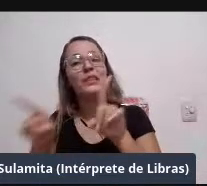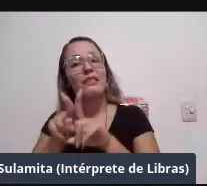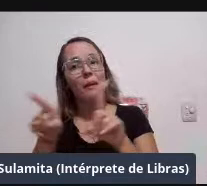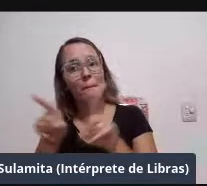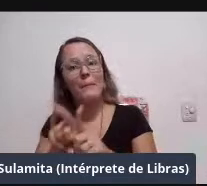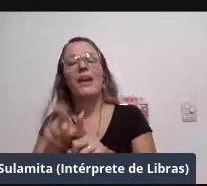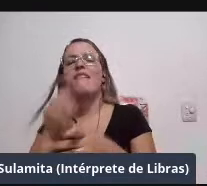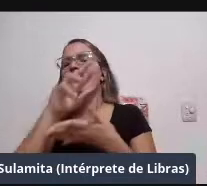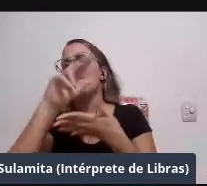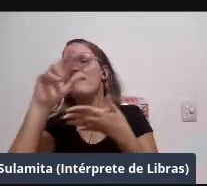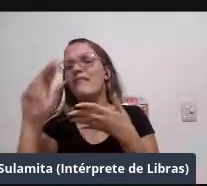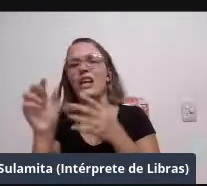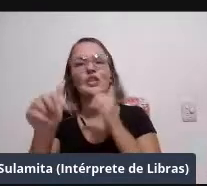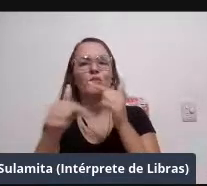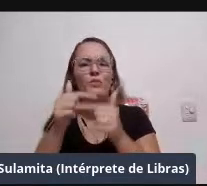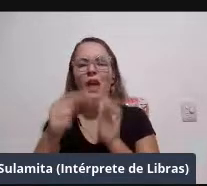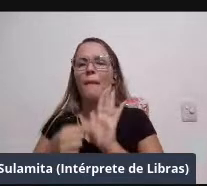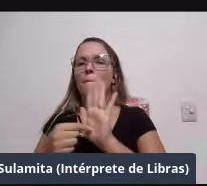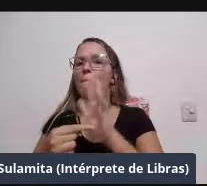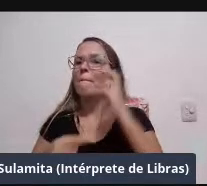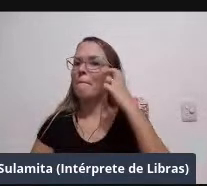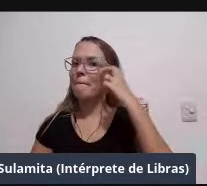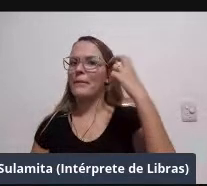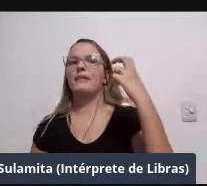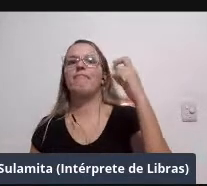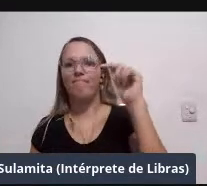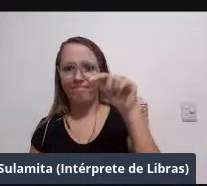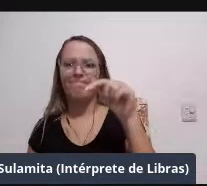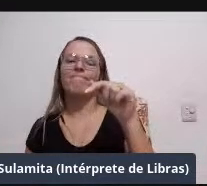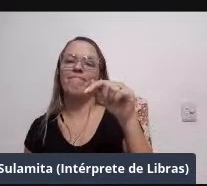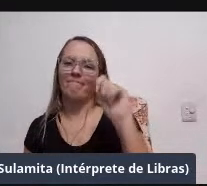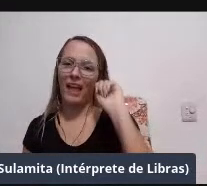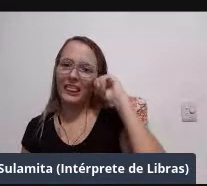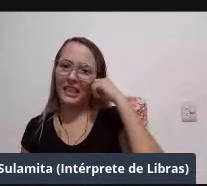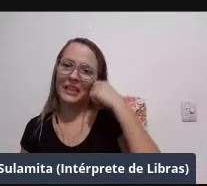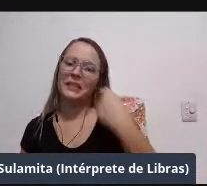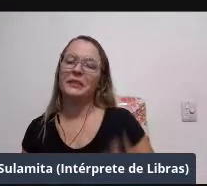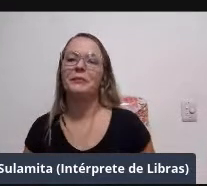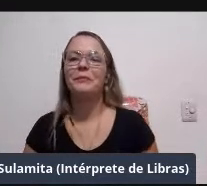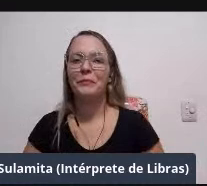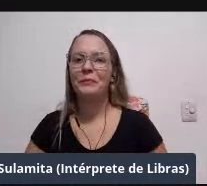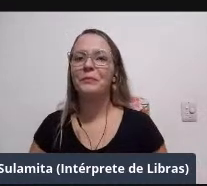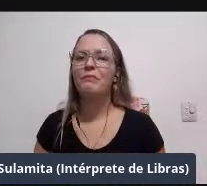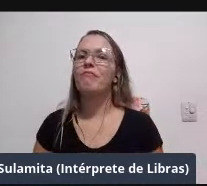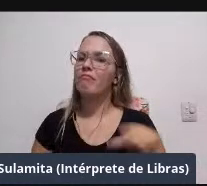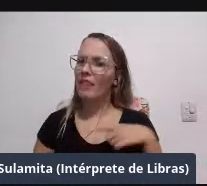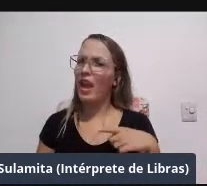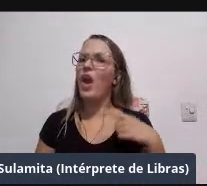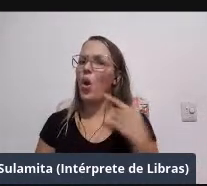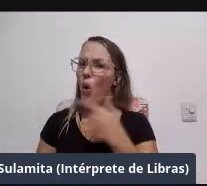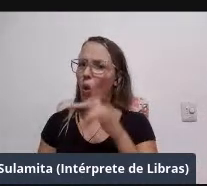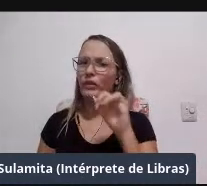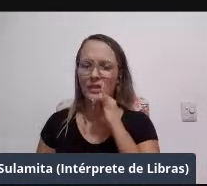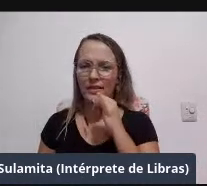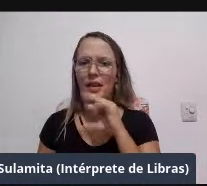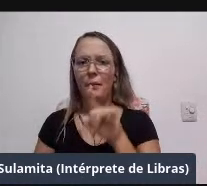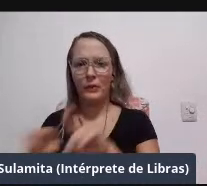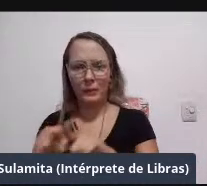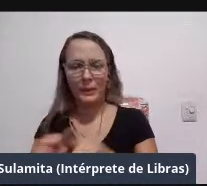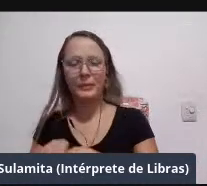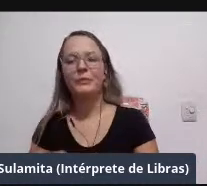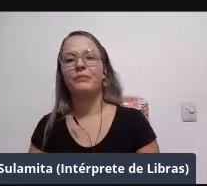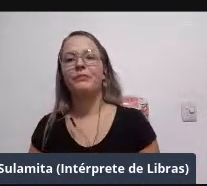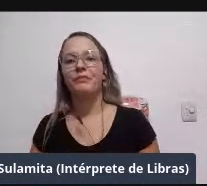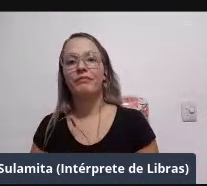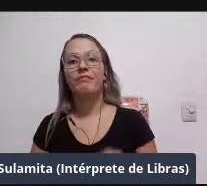dessas professoras intelectuais negras. Pode passar, por favor. Tem outras, eu dei aqui uns exemplos, né? Uma Alta de